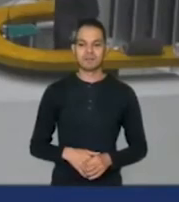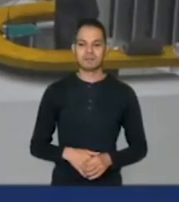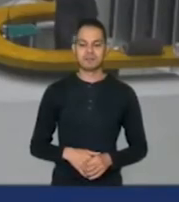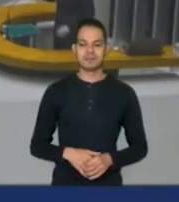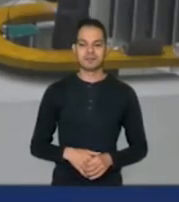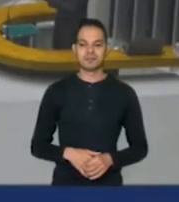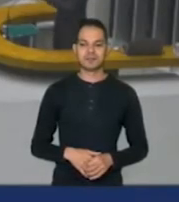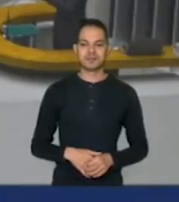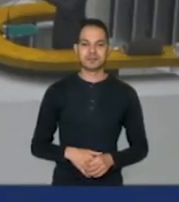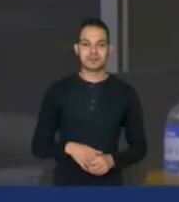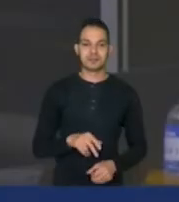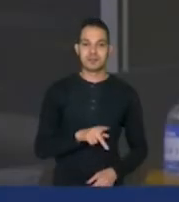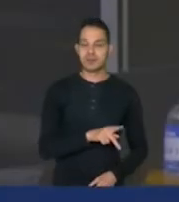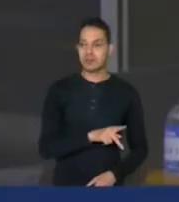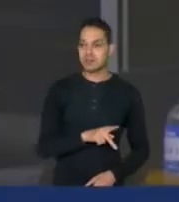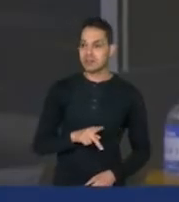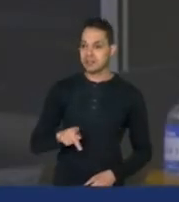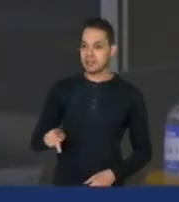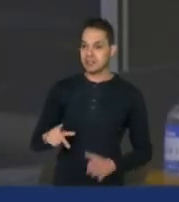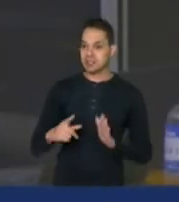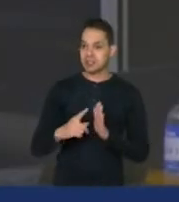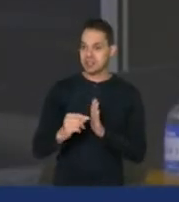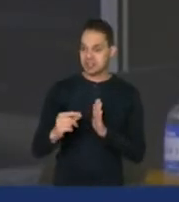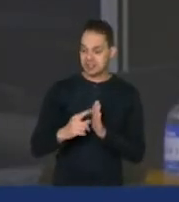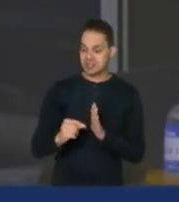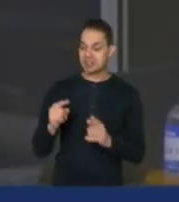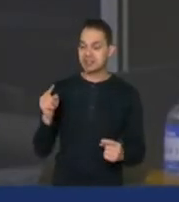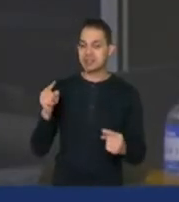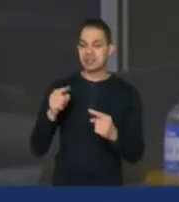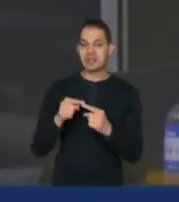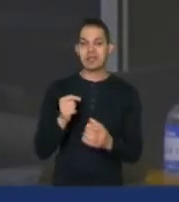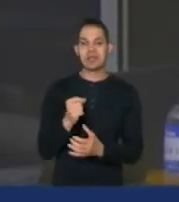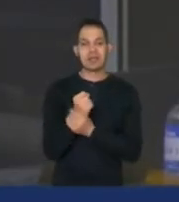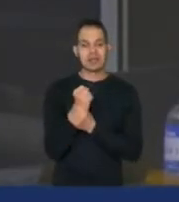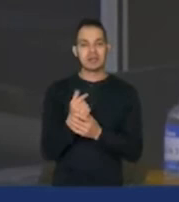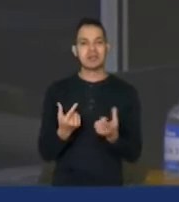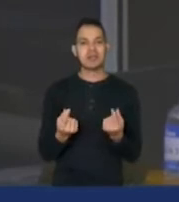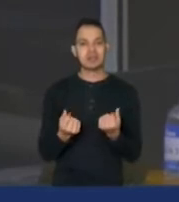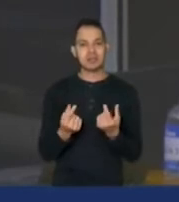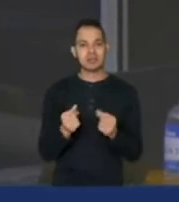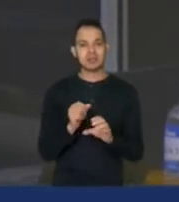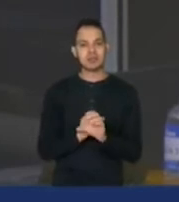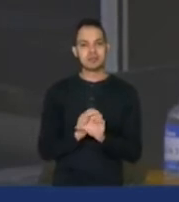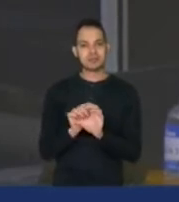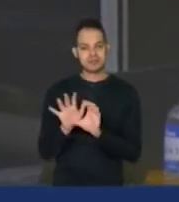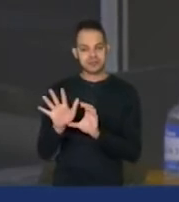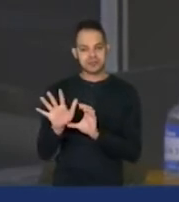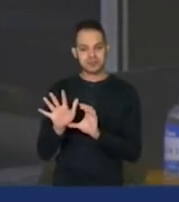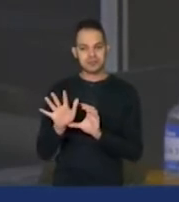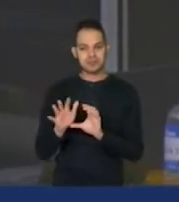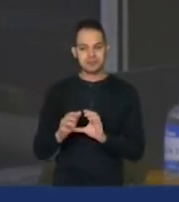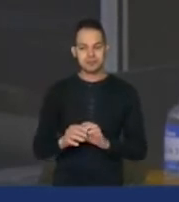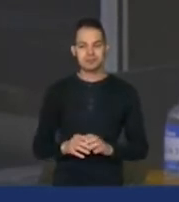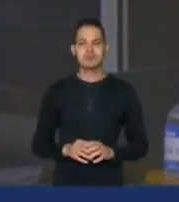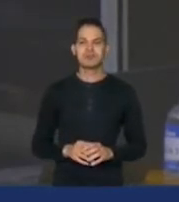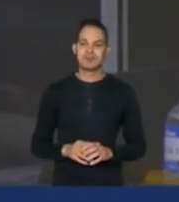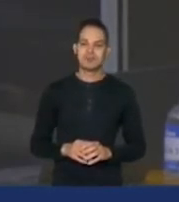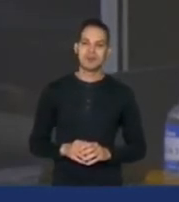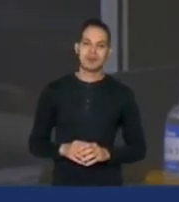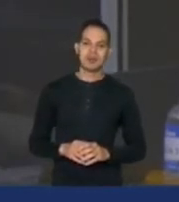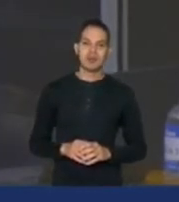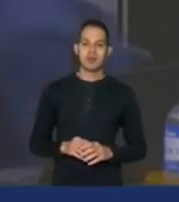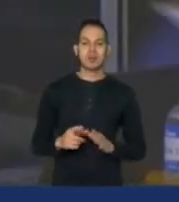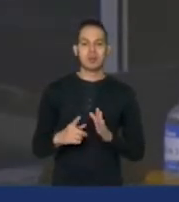Senhor presidente, esse destaque visa garantir os recursos para a ciência e tecnologia e foi muito bem colocado